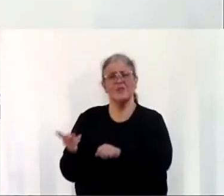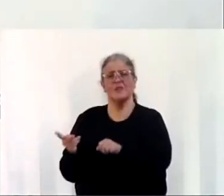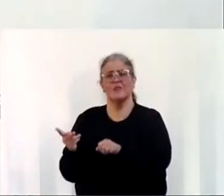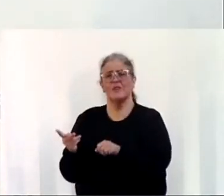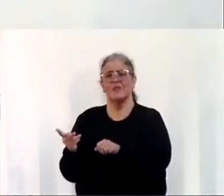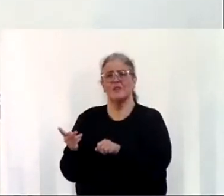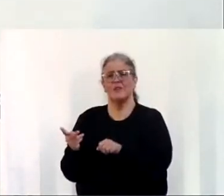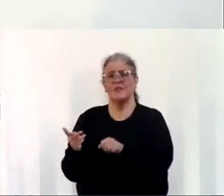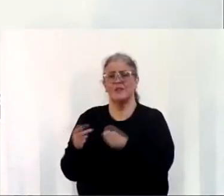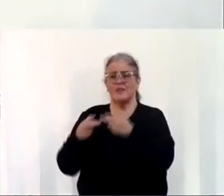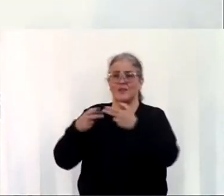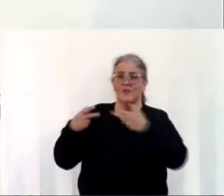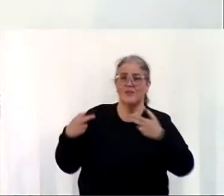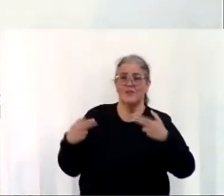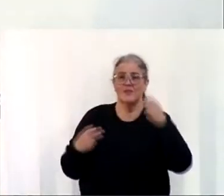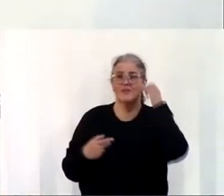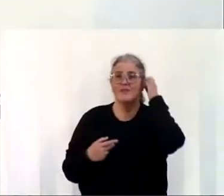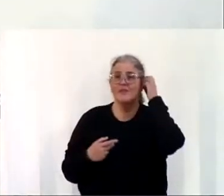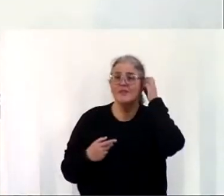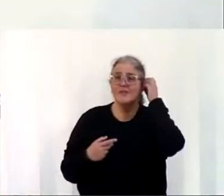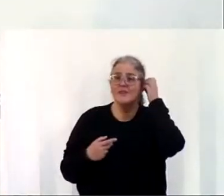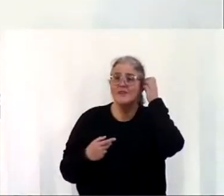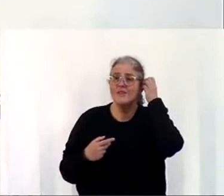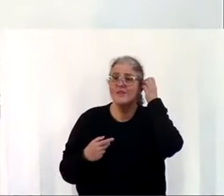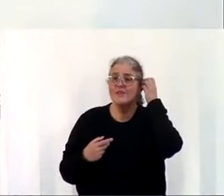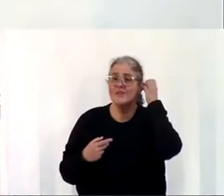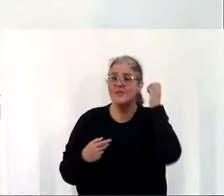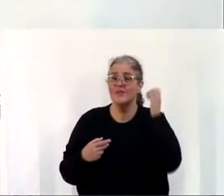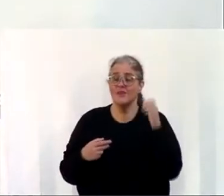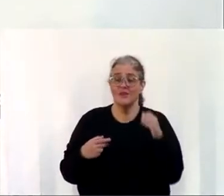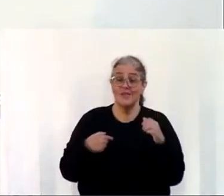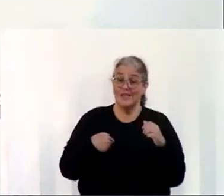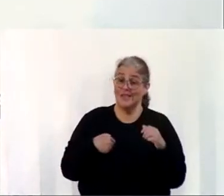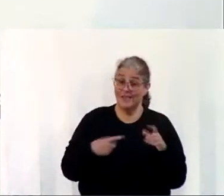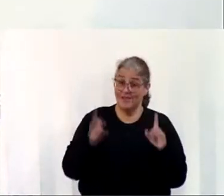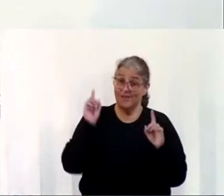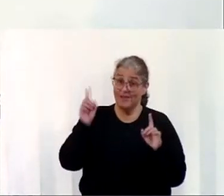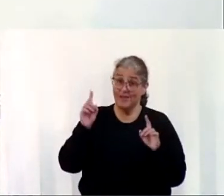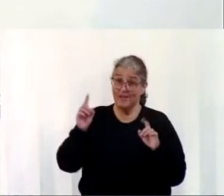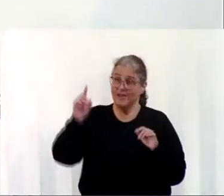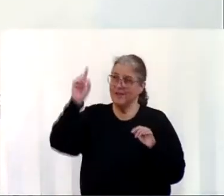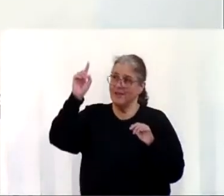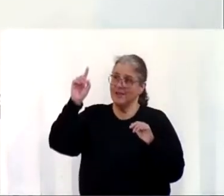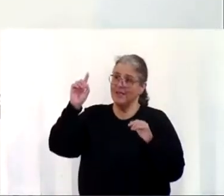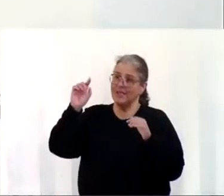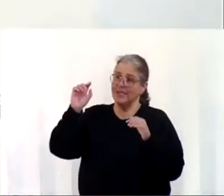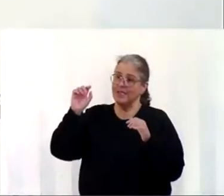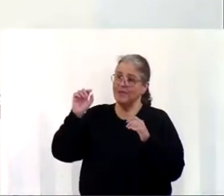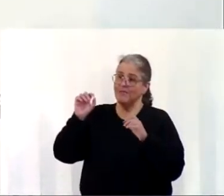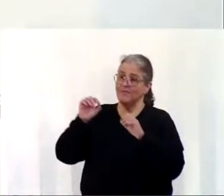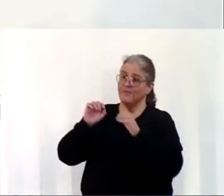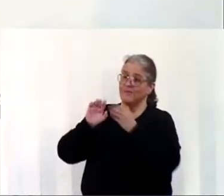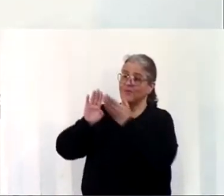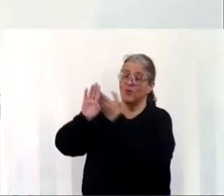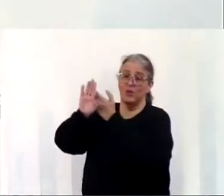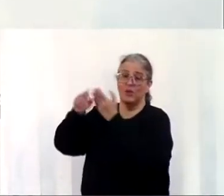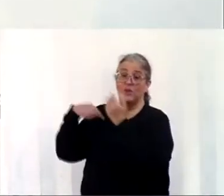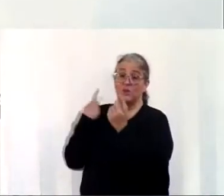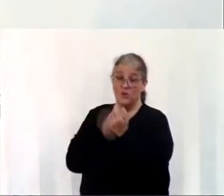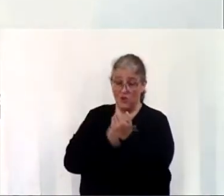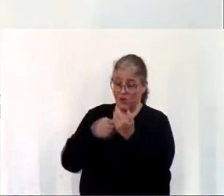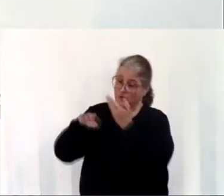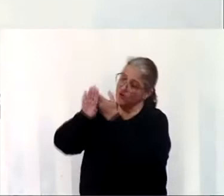por coisas que colocam em risco a nossa relação com Deus,